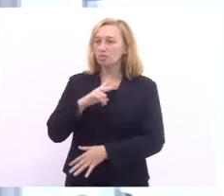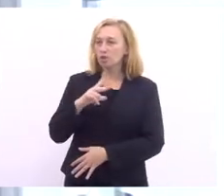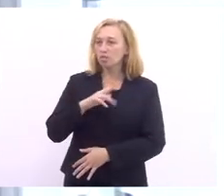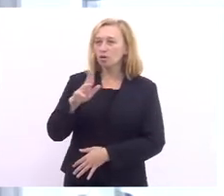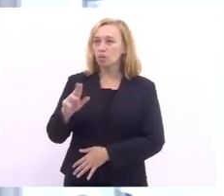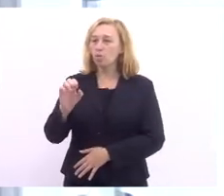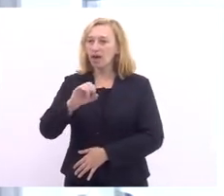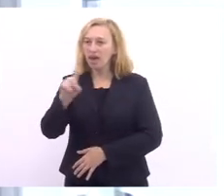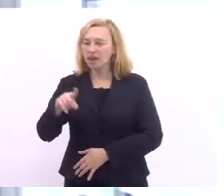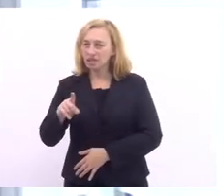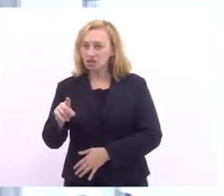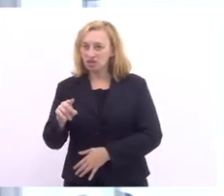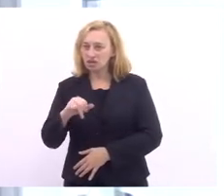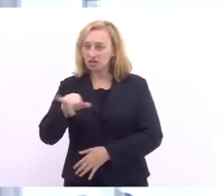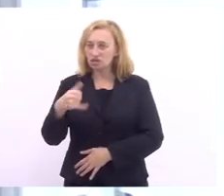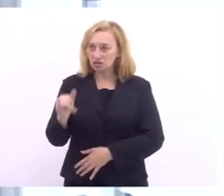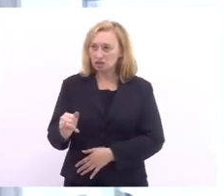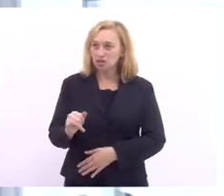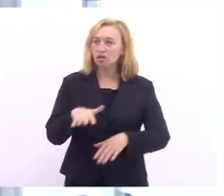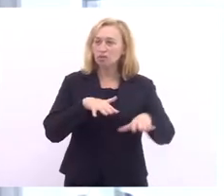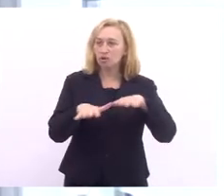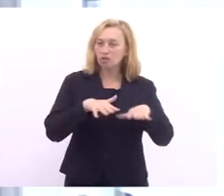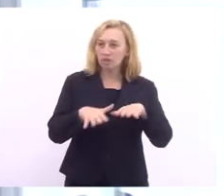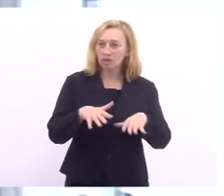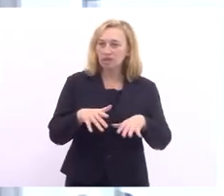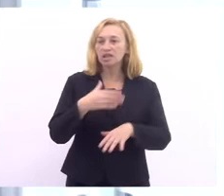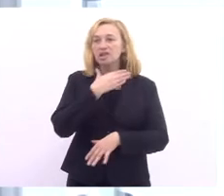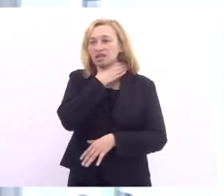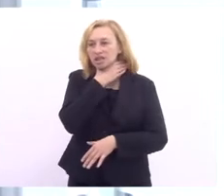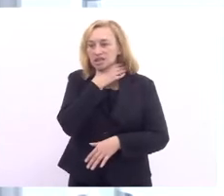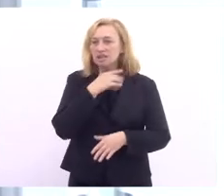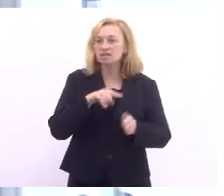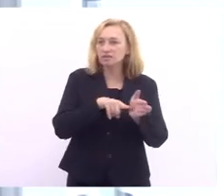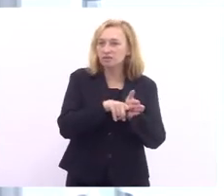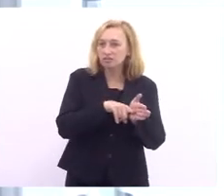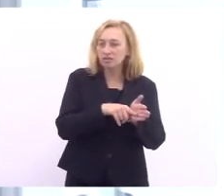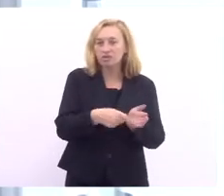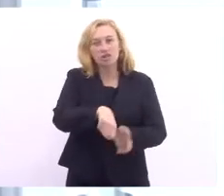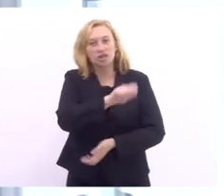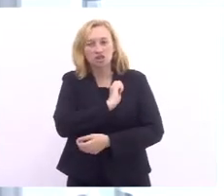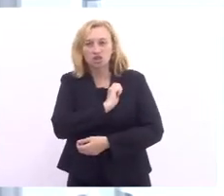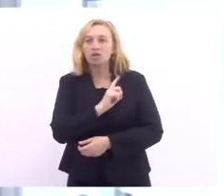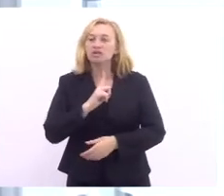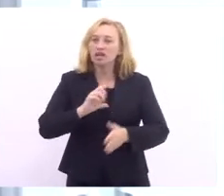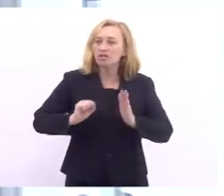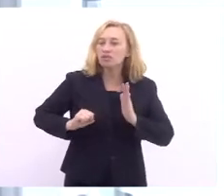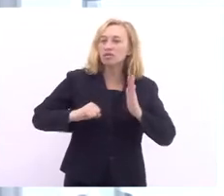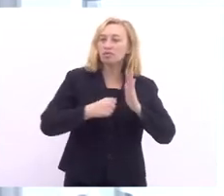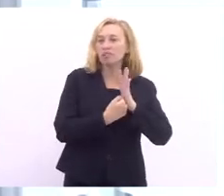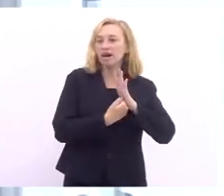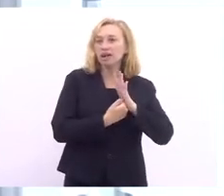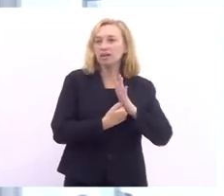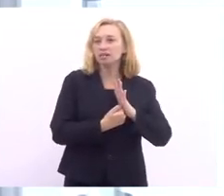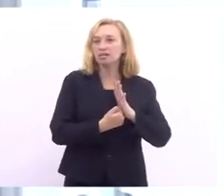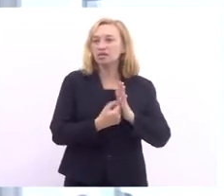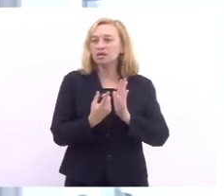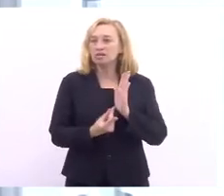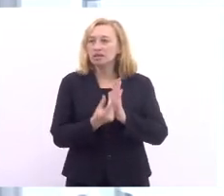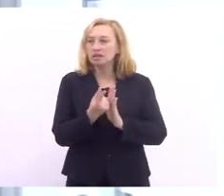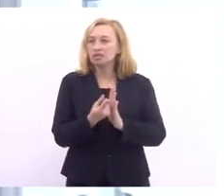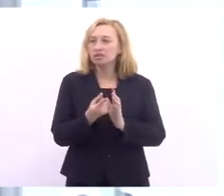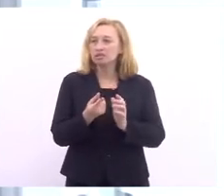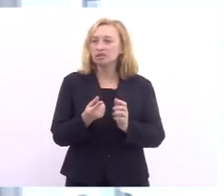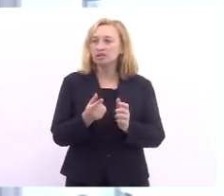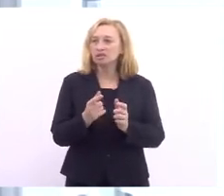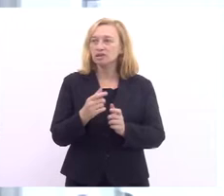UERJ o momento de Severa crise fiscal que lhe torno teve impactos financeiros gravíssimos ali